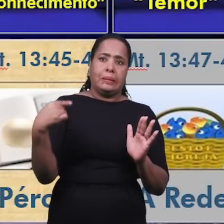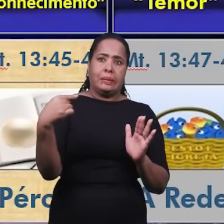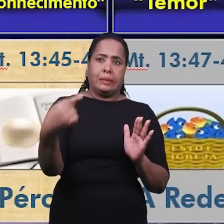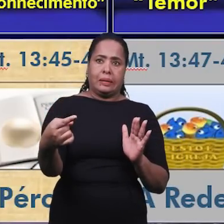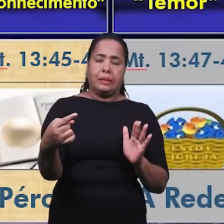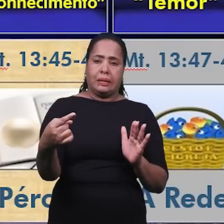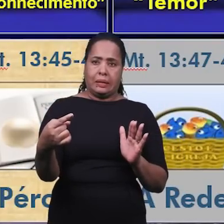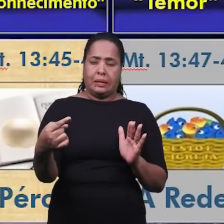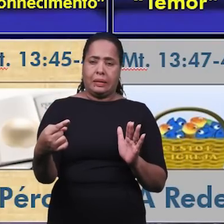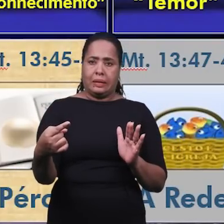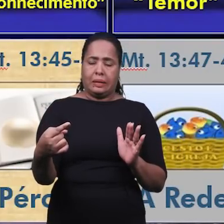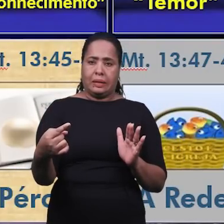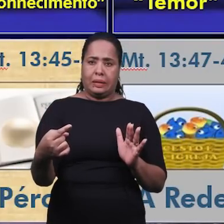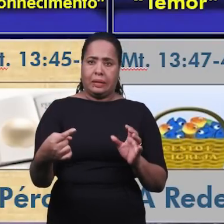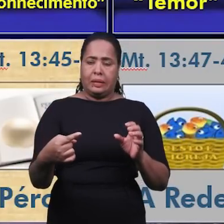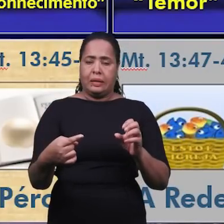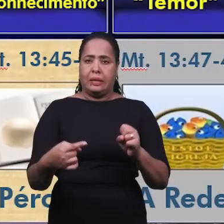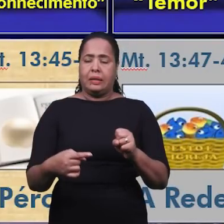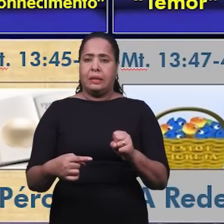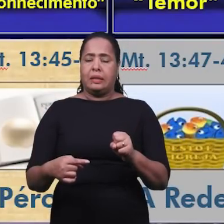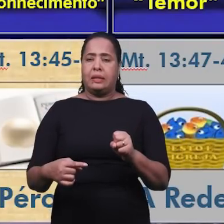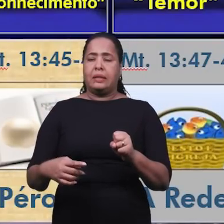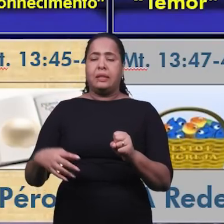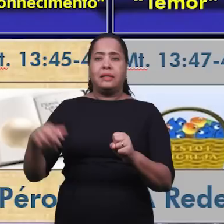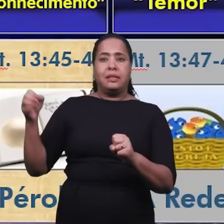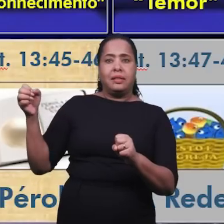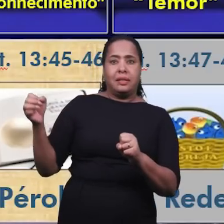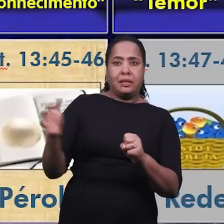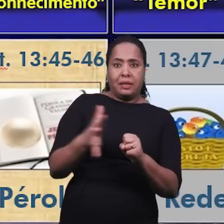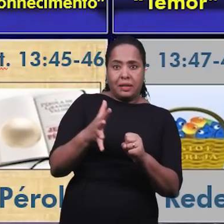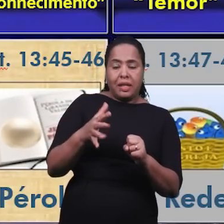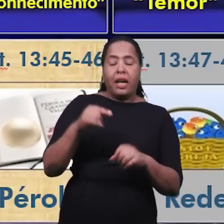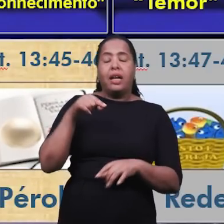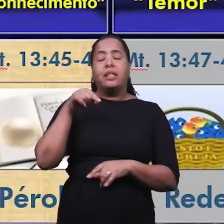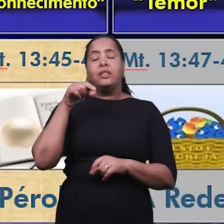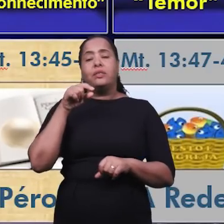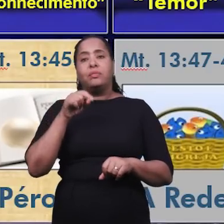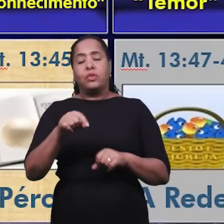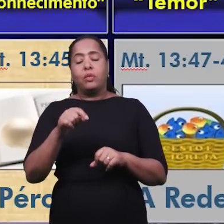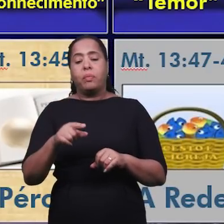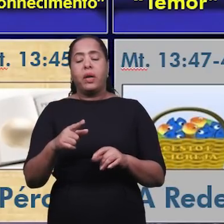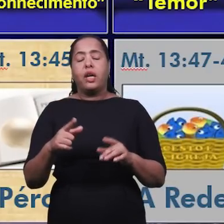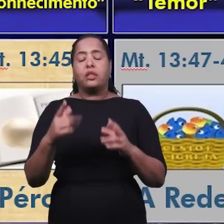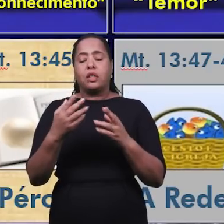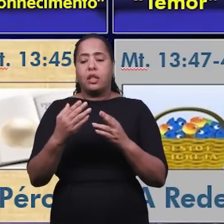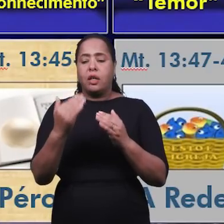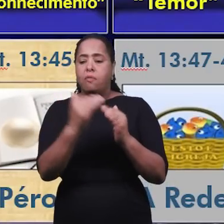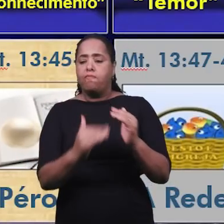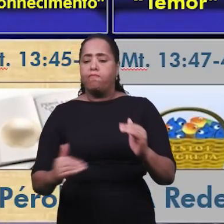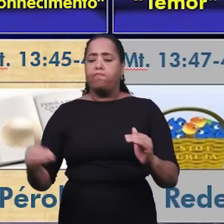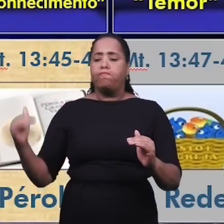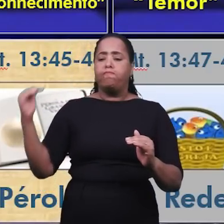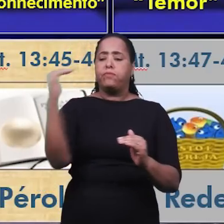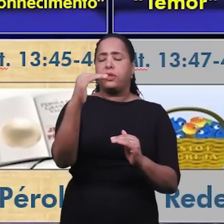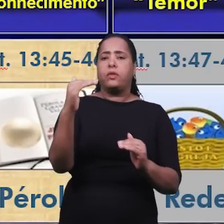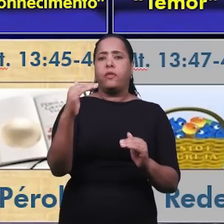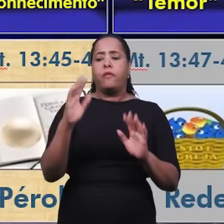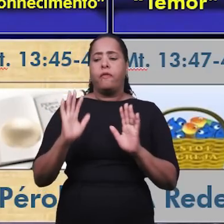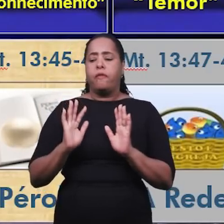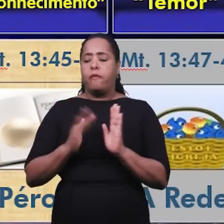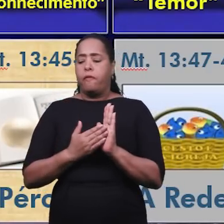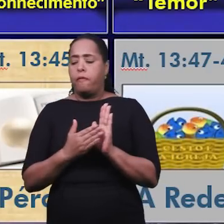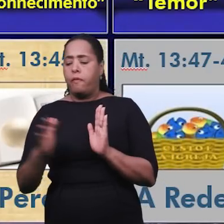lá em Sardis, quando a igreja agora vai se recuperar para chegar ao seu